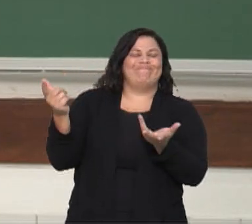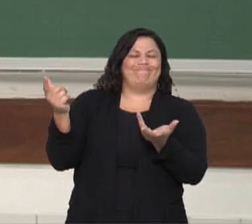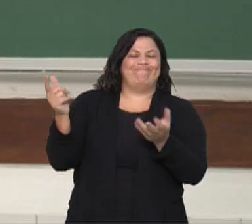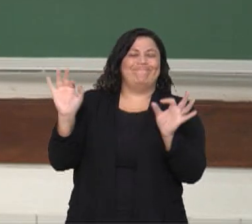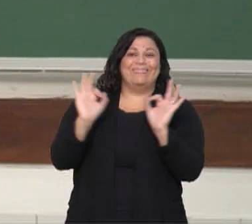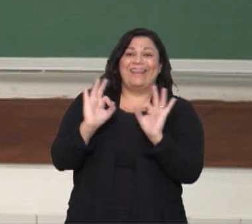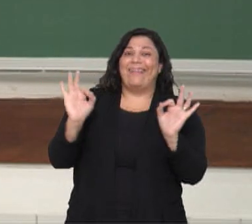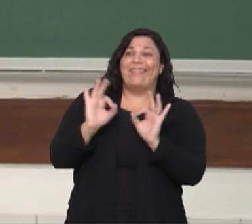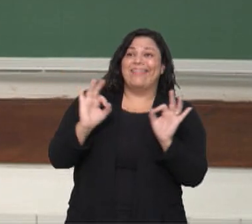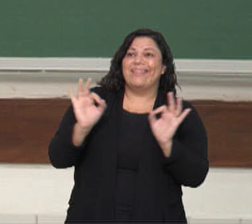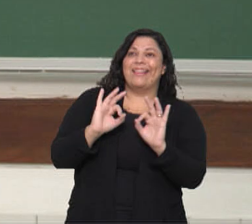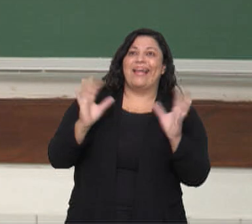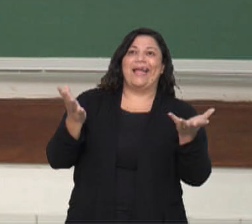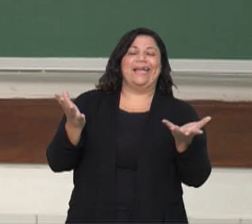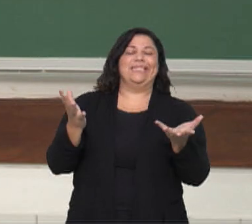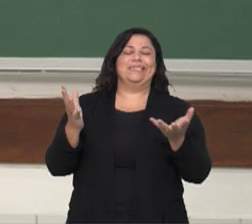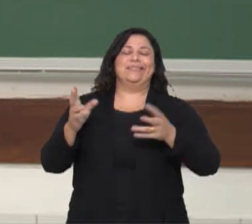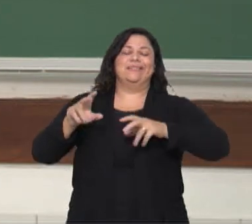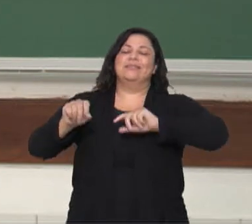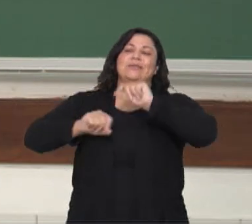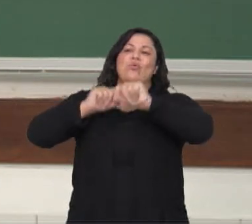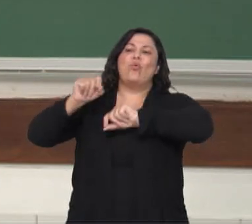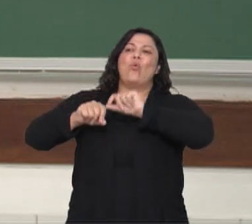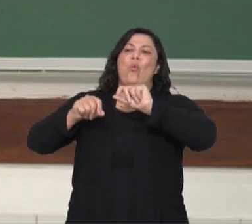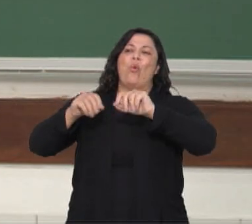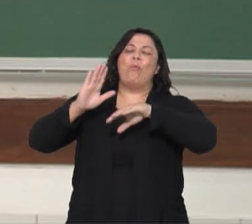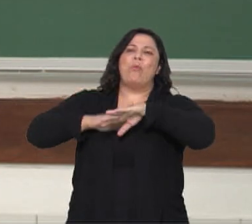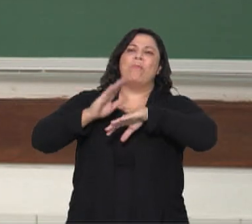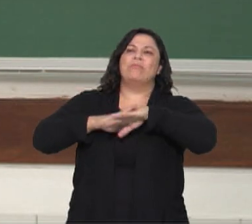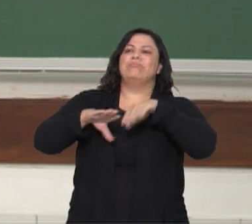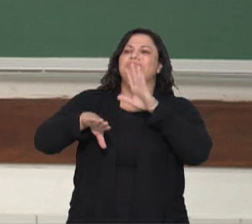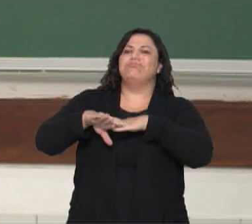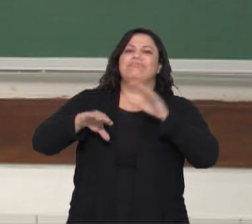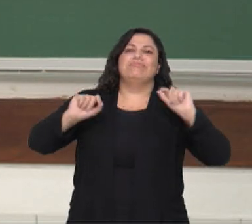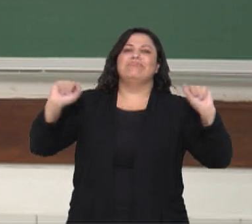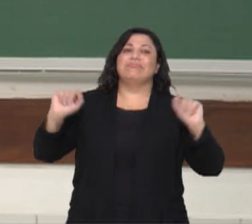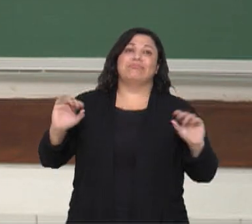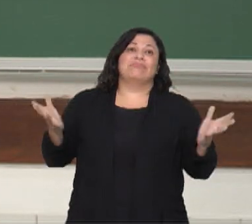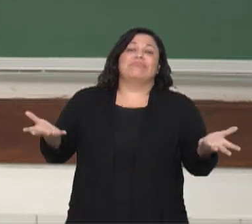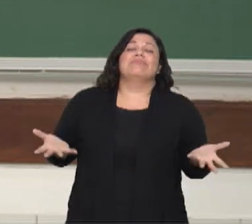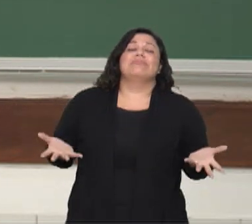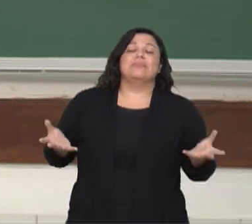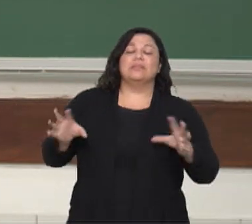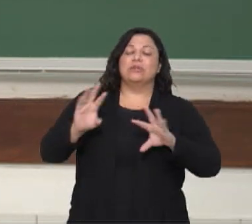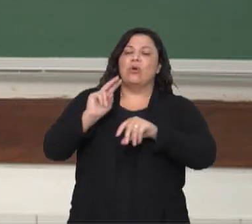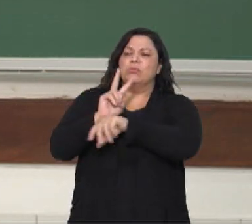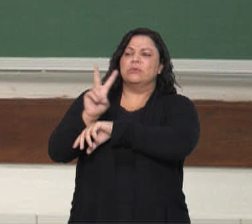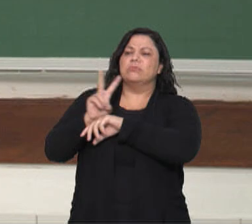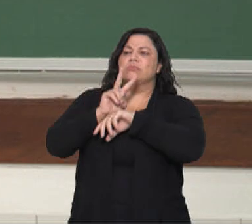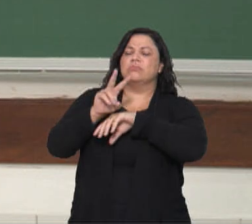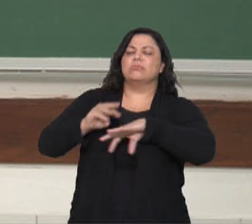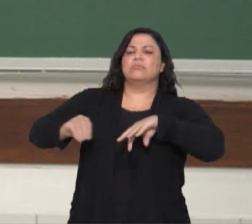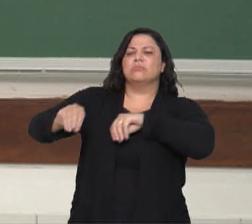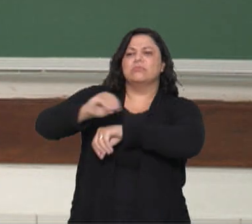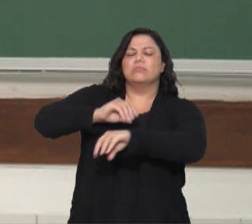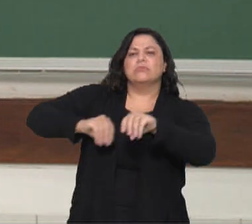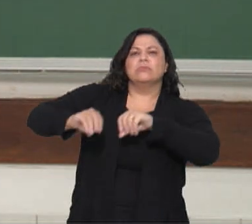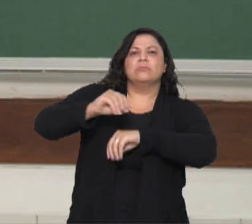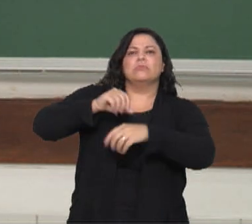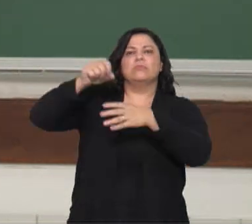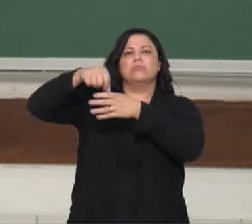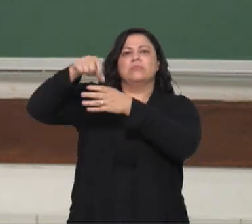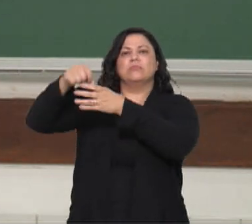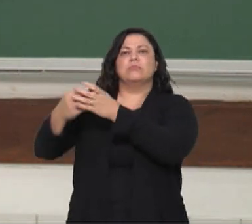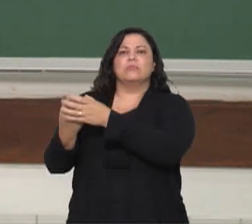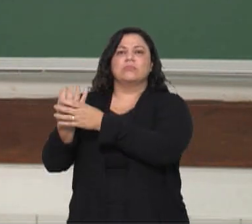orgânicos de plantas ou mesmo de animais. Então, como que eles faziam as adubagens do solo para fazer o plantio? Sempre